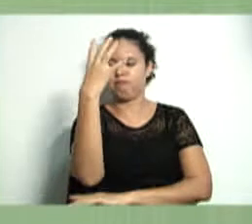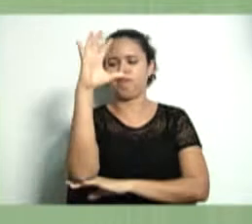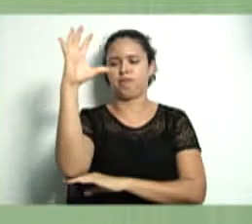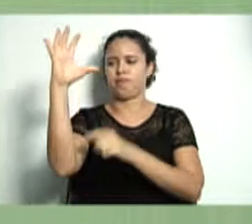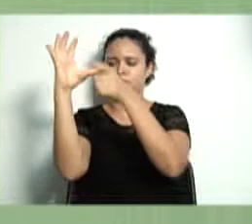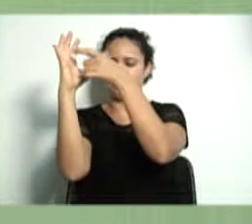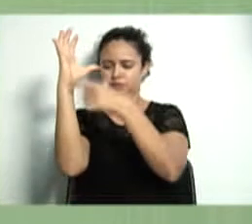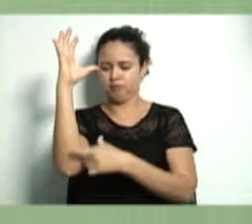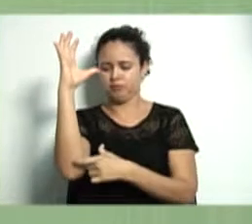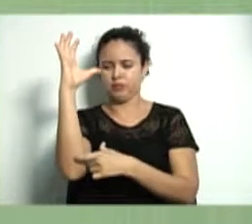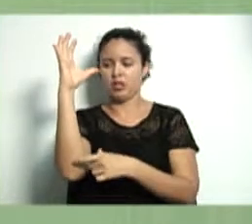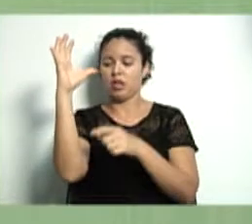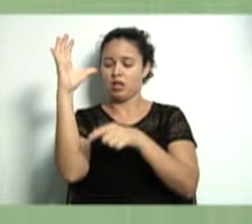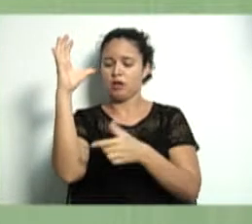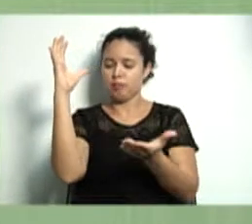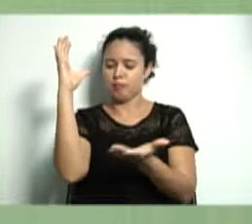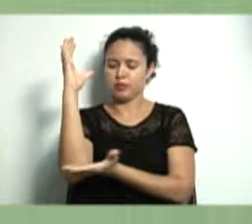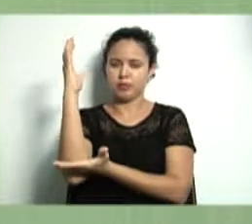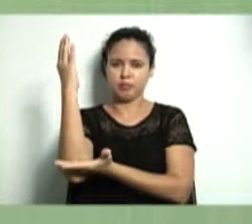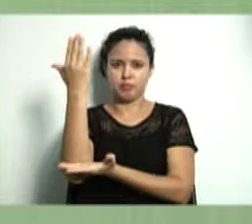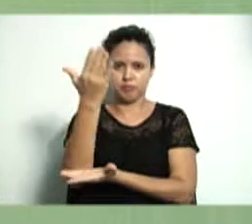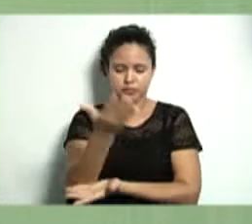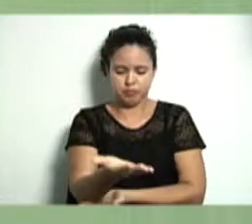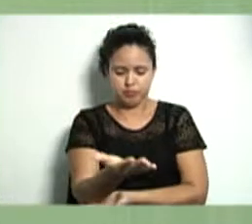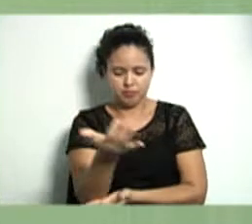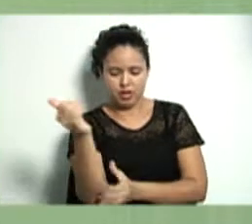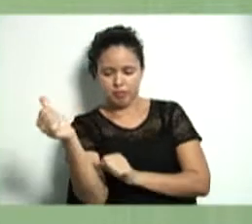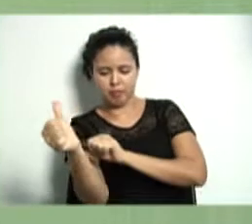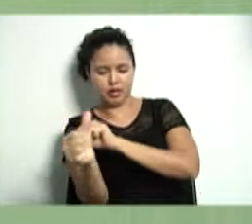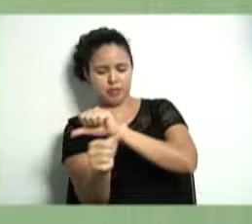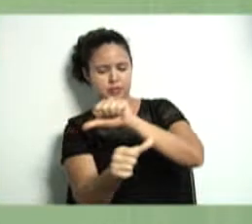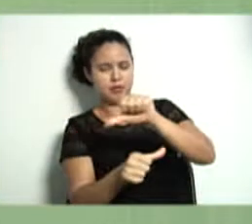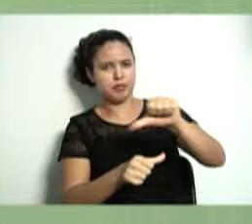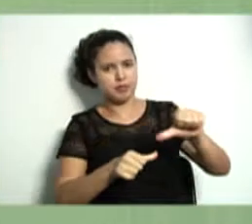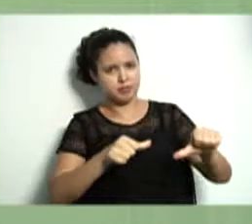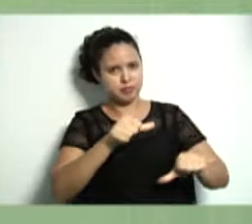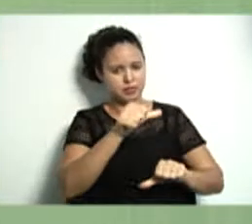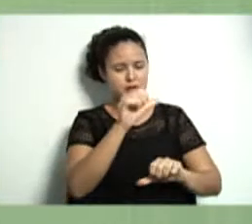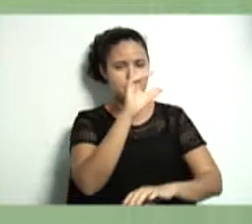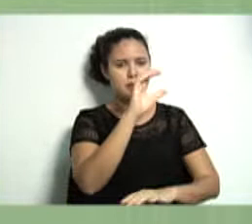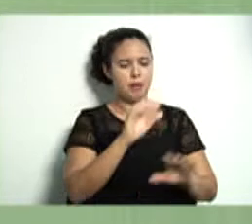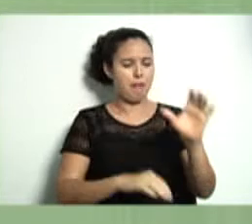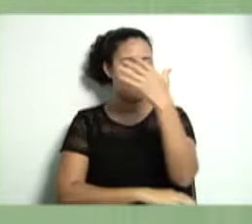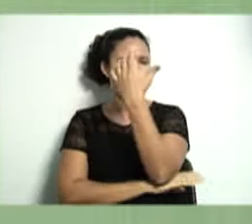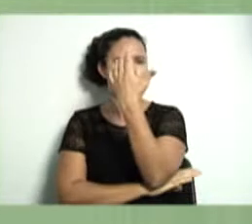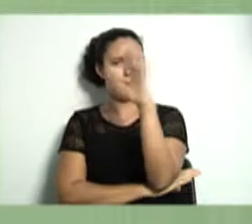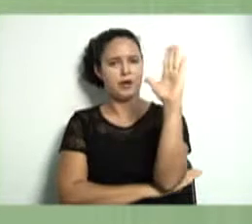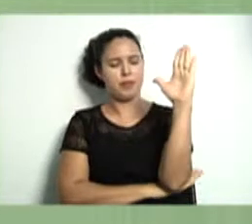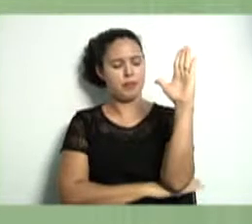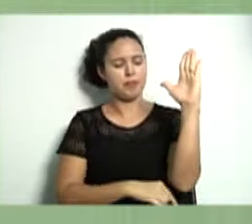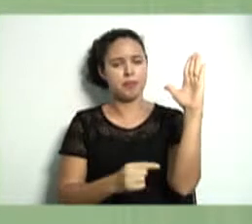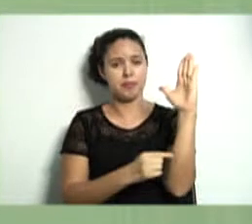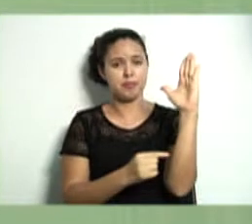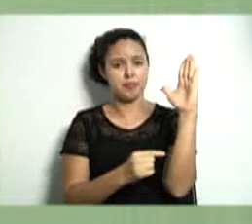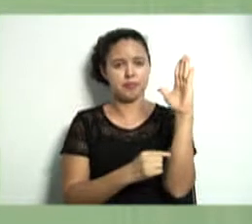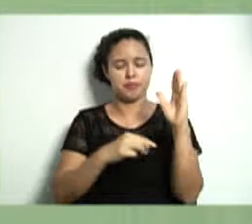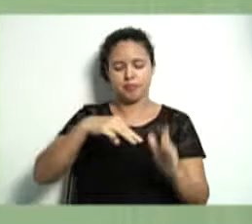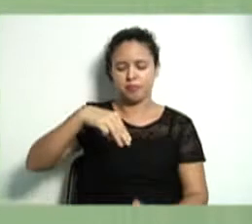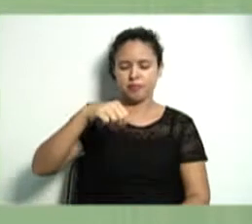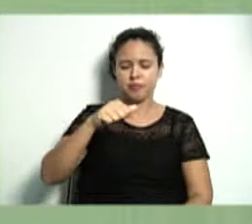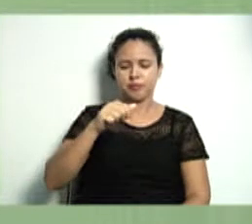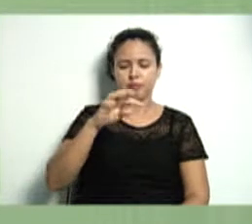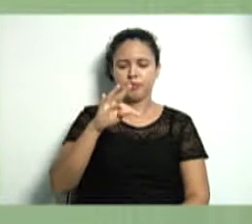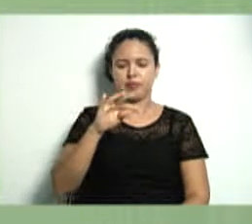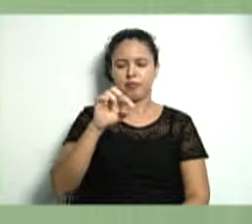final. A apropriação dos produtos da natureza pode ser algo positivo ou negativo, como a cura de